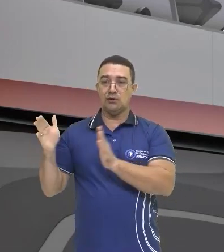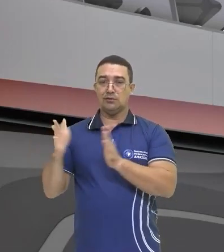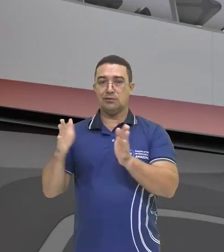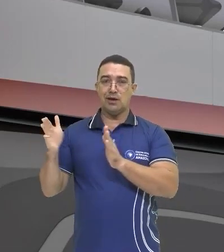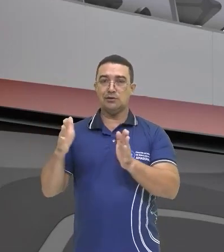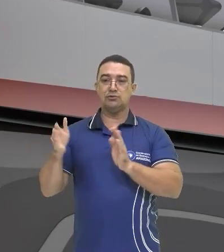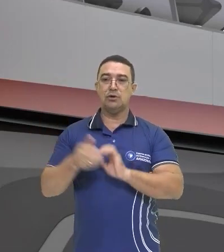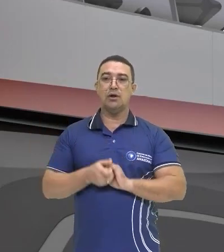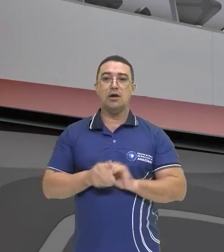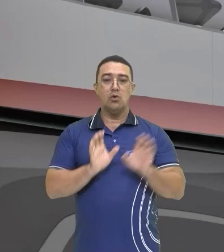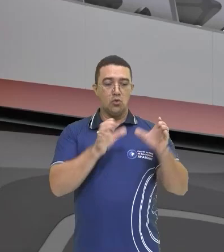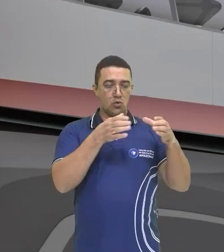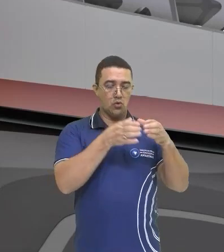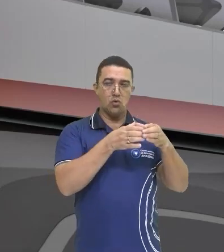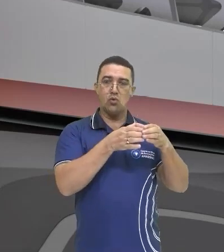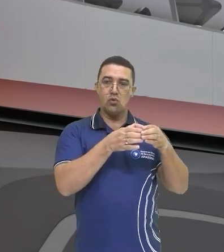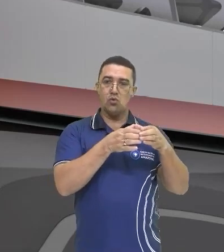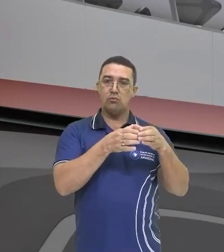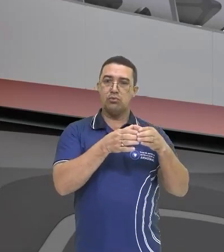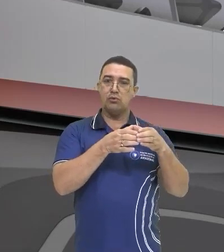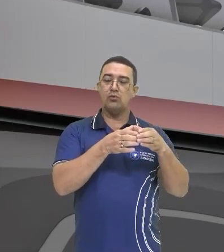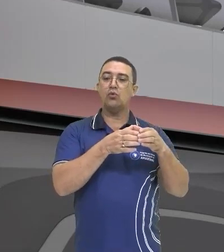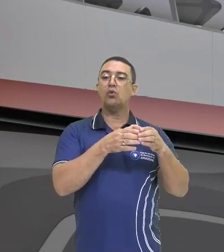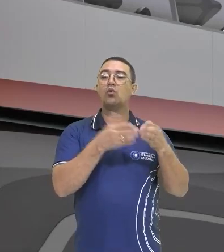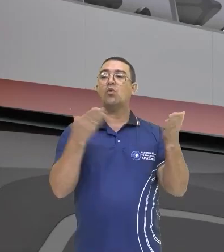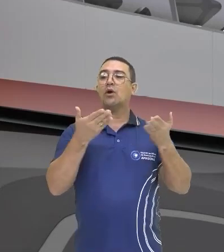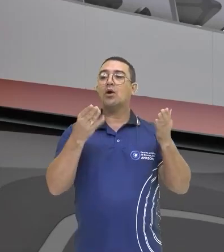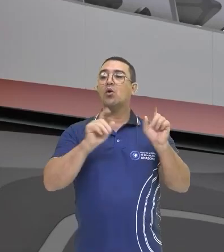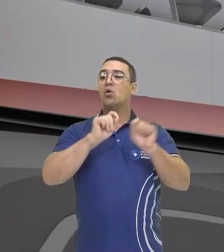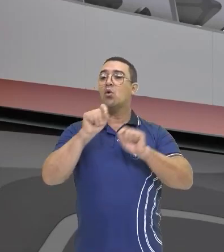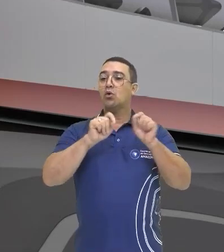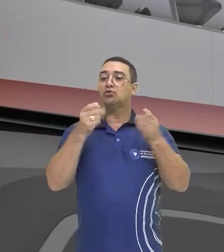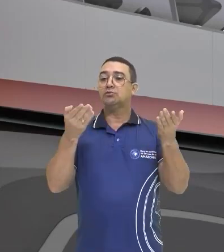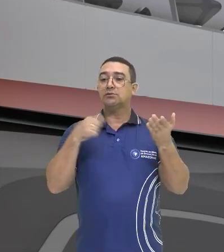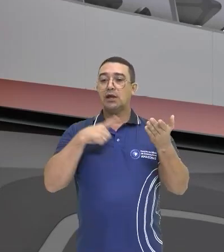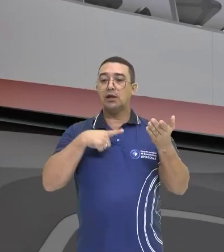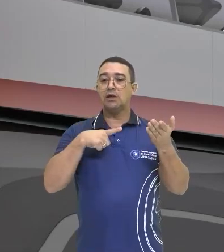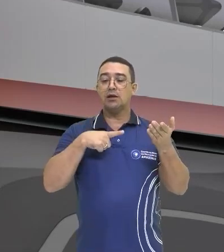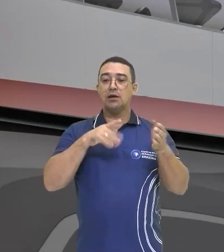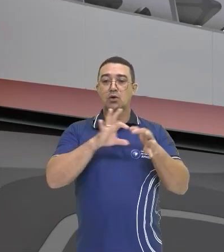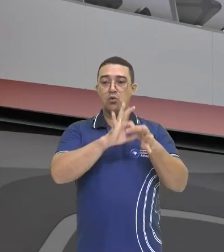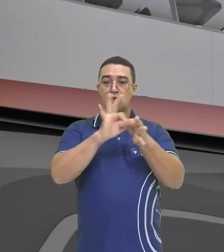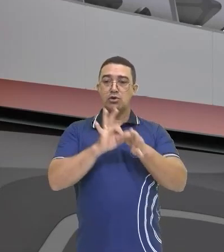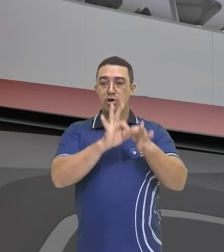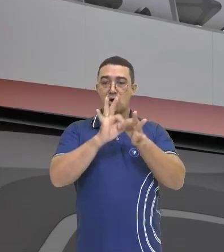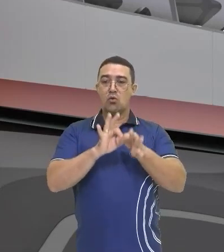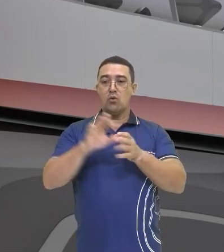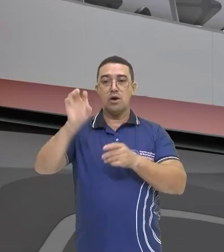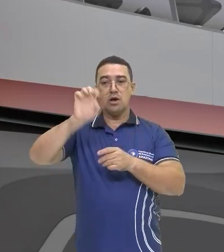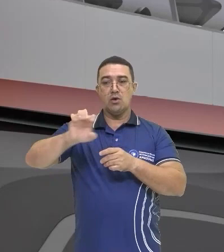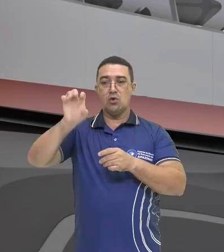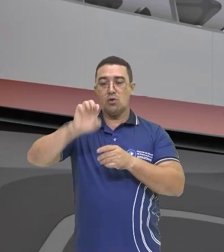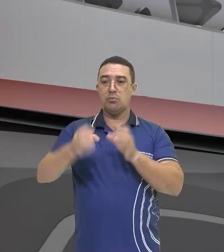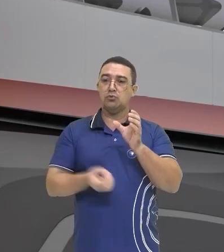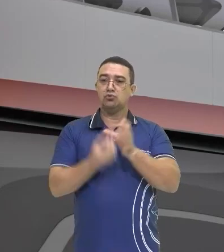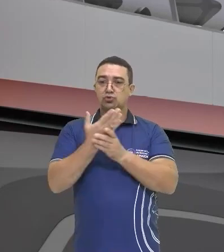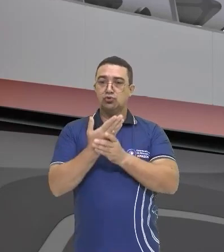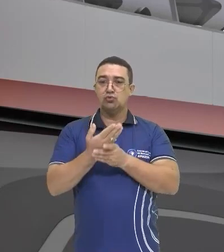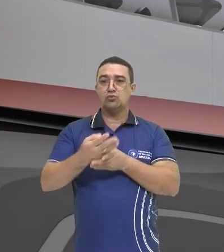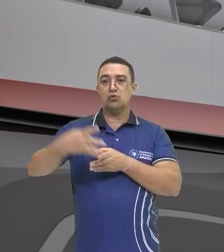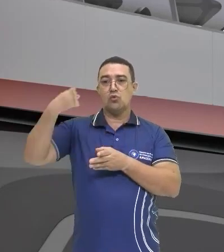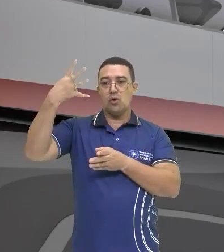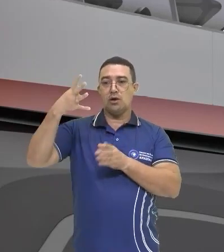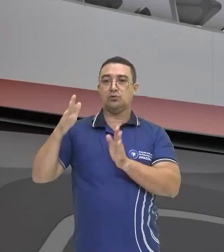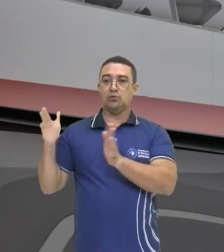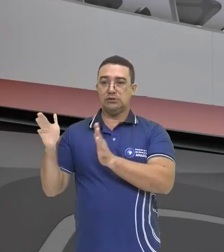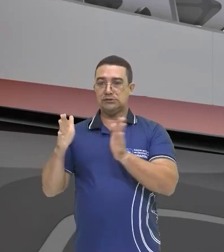fato, aquilo que hoje nós denominamos de União Europeia, certo? No quarto estágio,